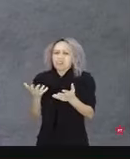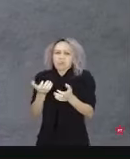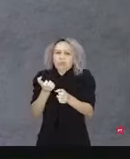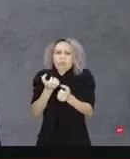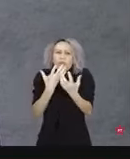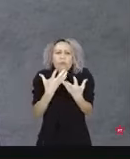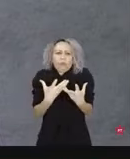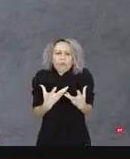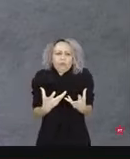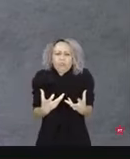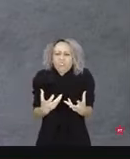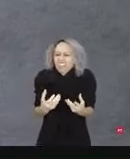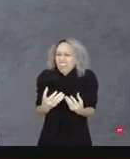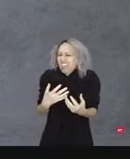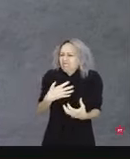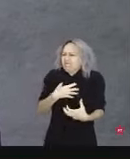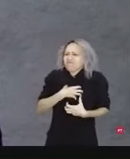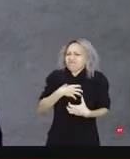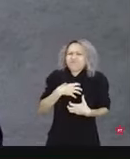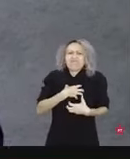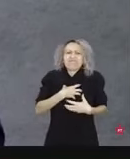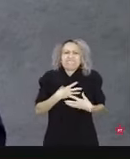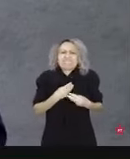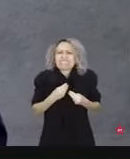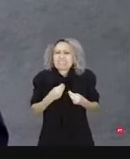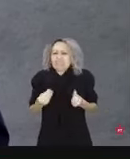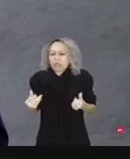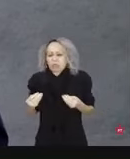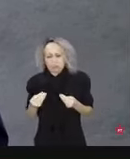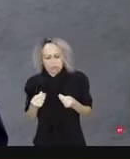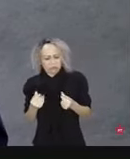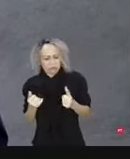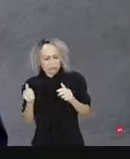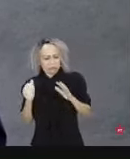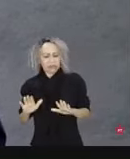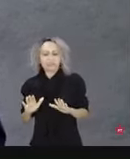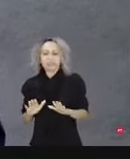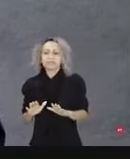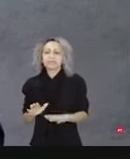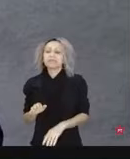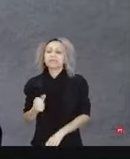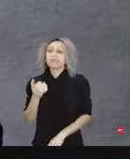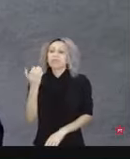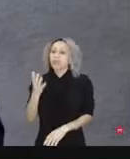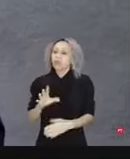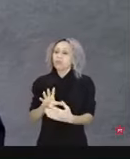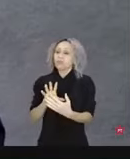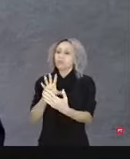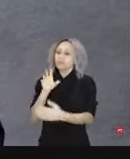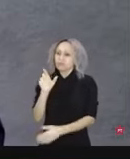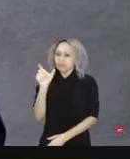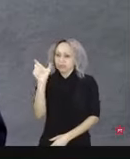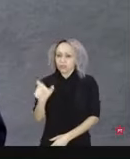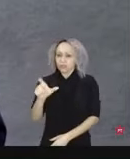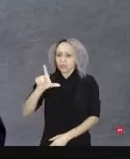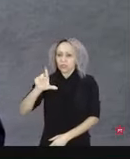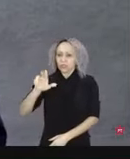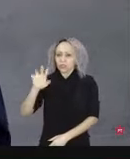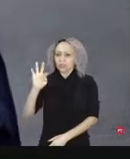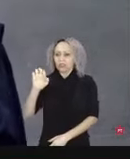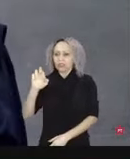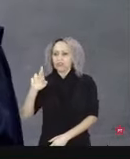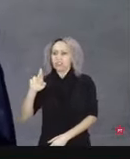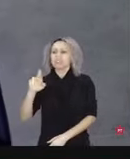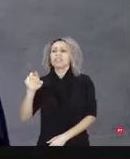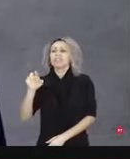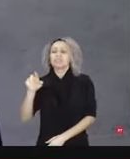mágoa, como alertou Martin Luther King em seu famoso discurso O Nascimento de uma Nação, proferido